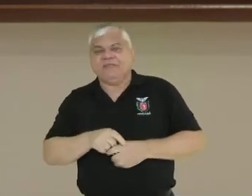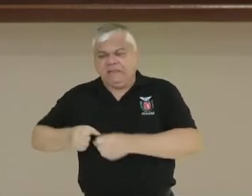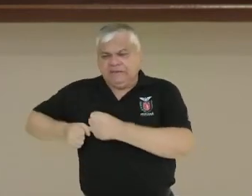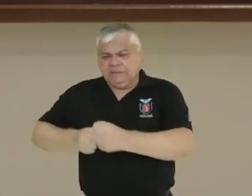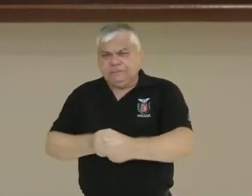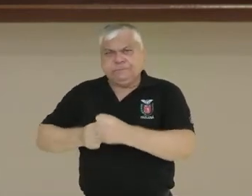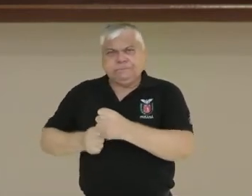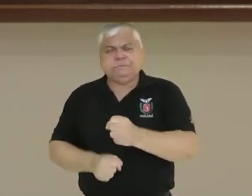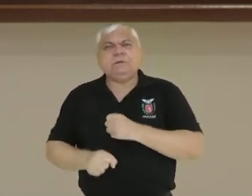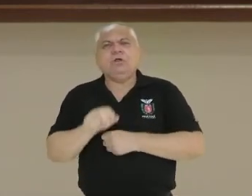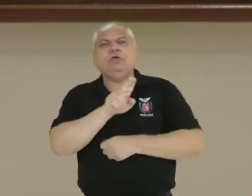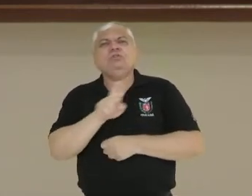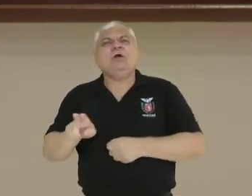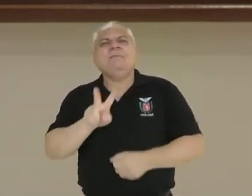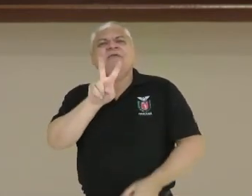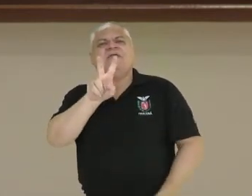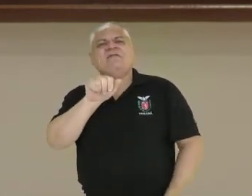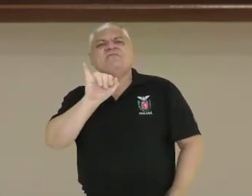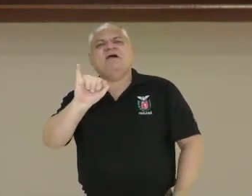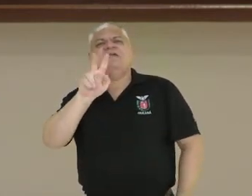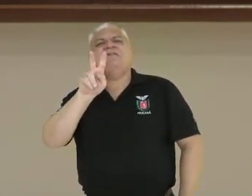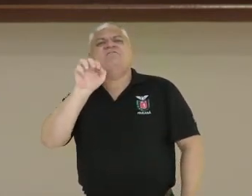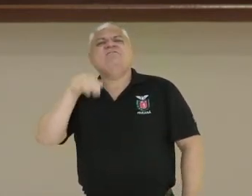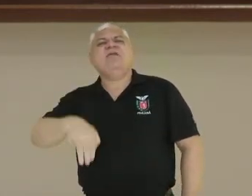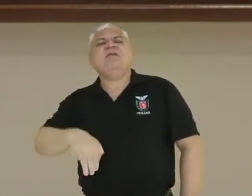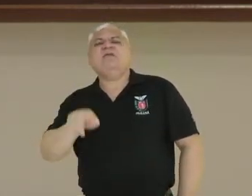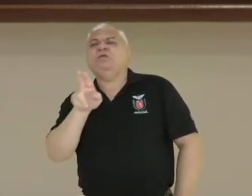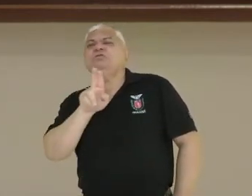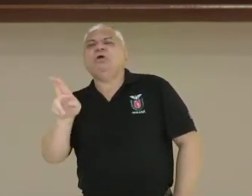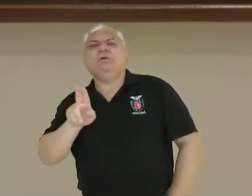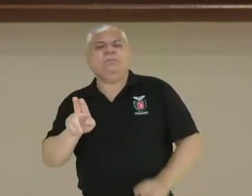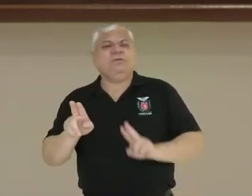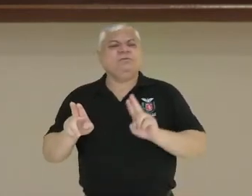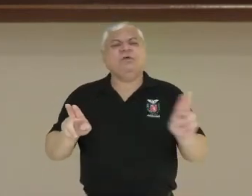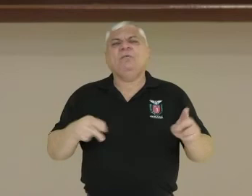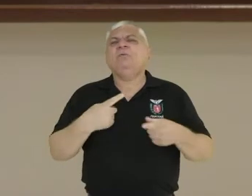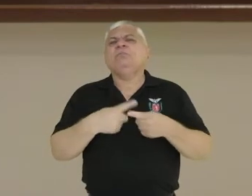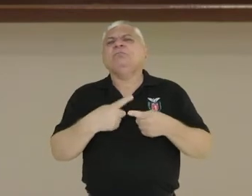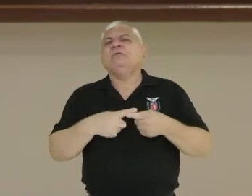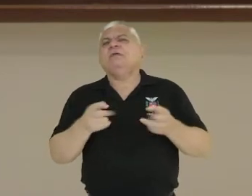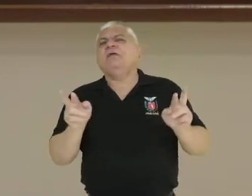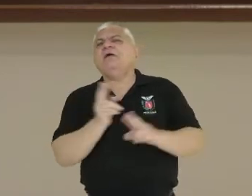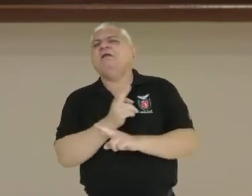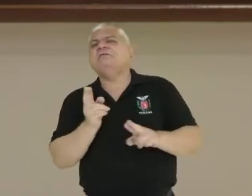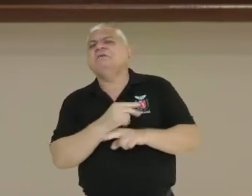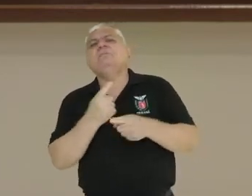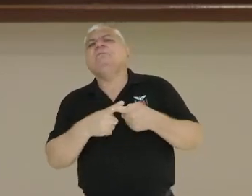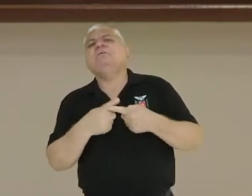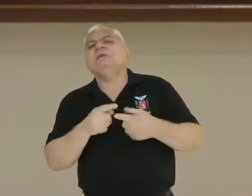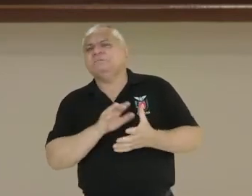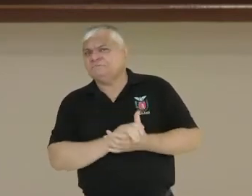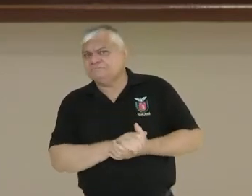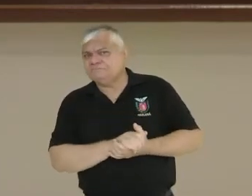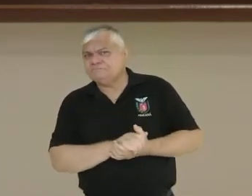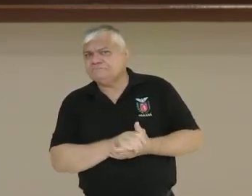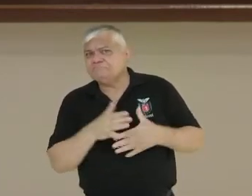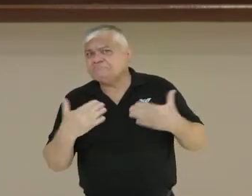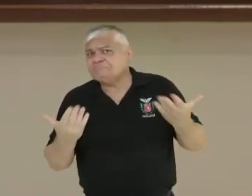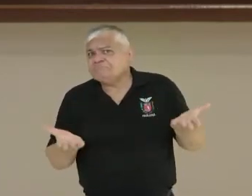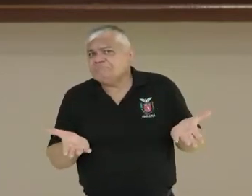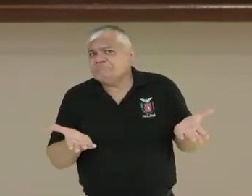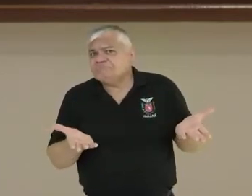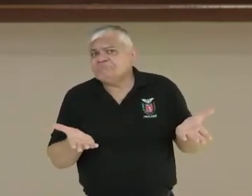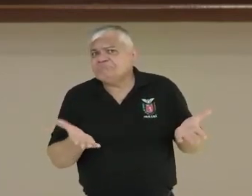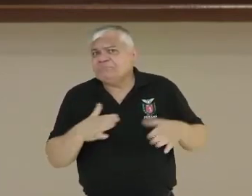toque-toque, e o martelo e a forma vai e vem para o serrote? Qual que é essa relação que foi colocada ali?